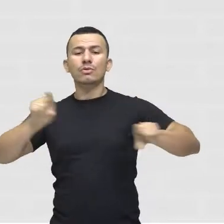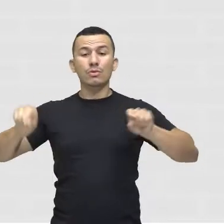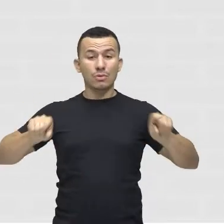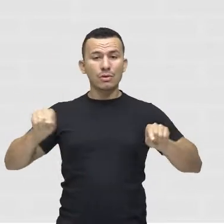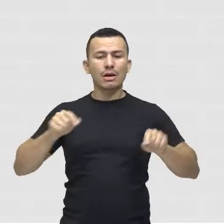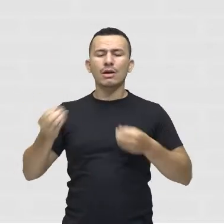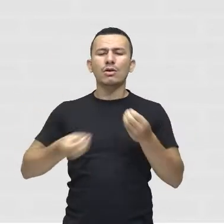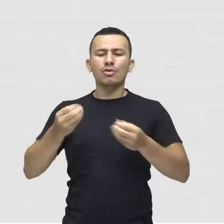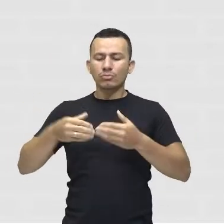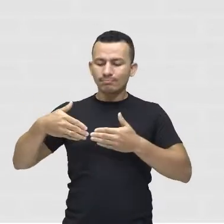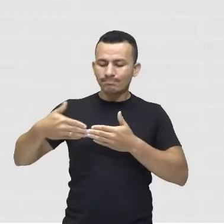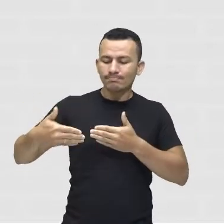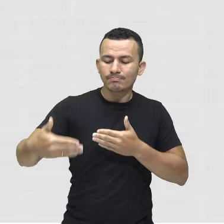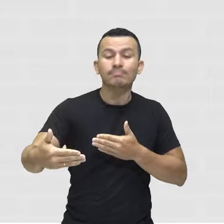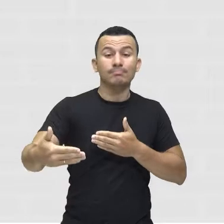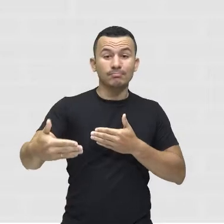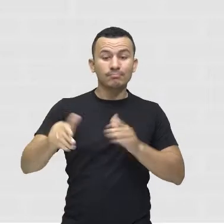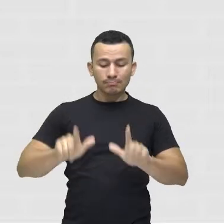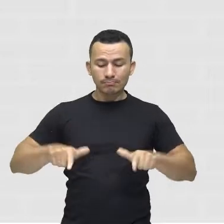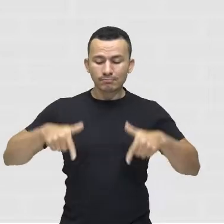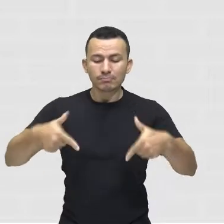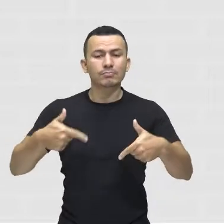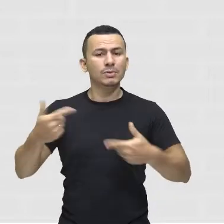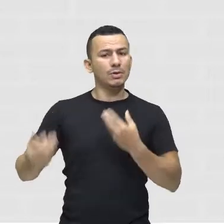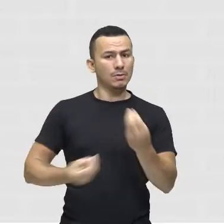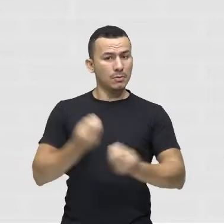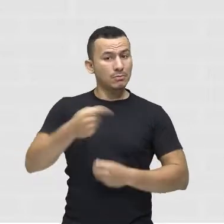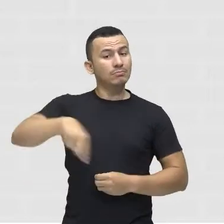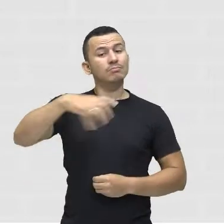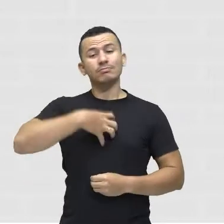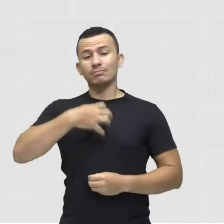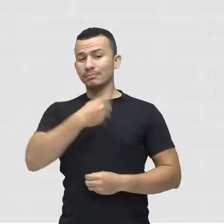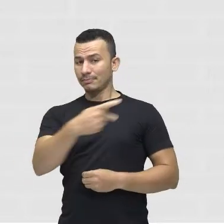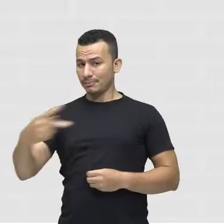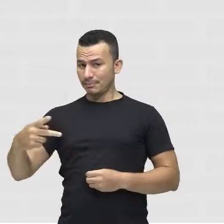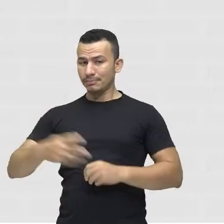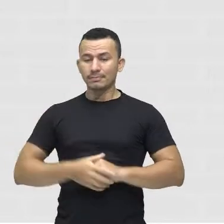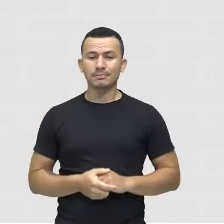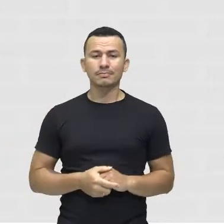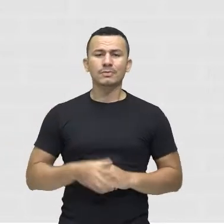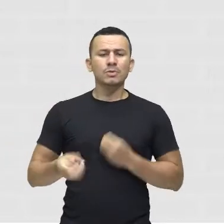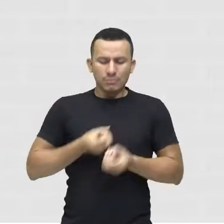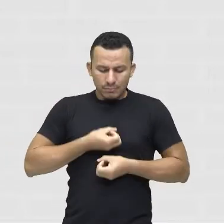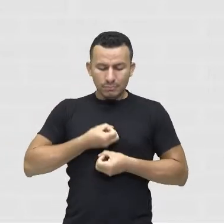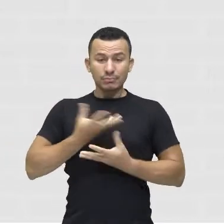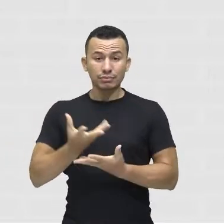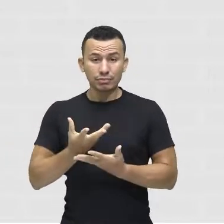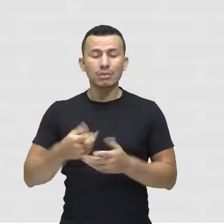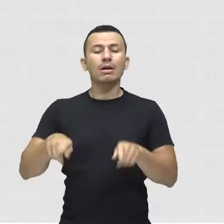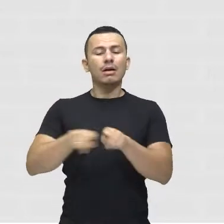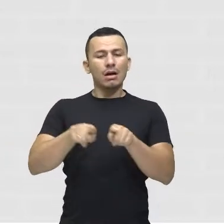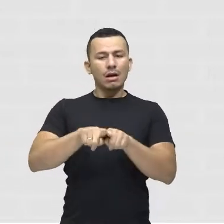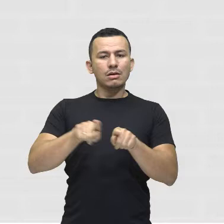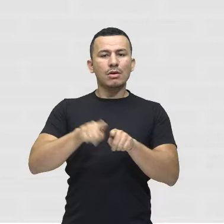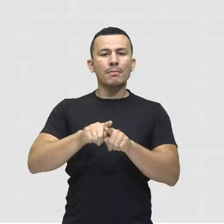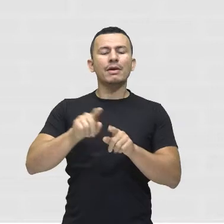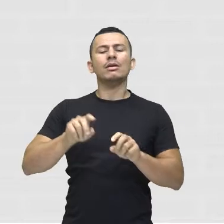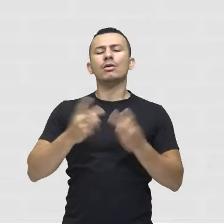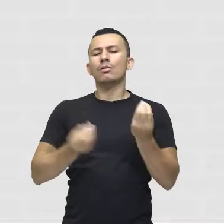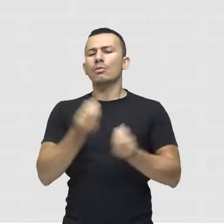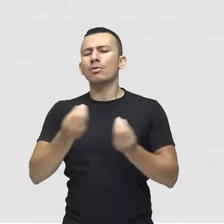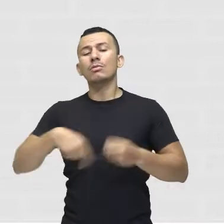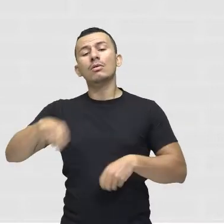próximos passos a partir daquilo que você sente, que você expressa e que reflete sobre o